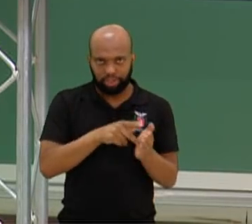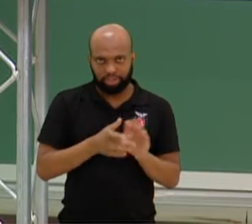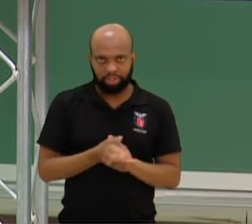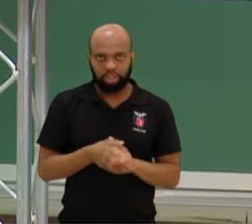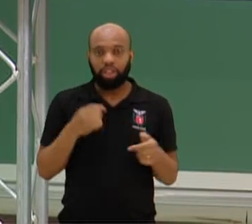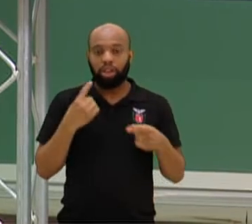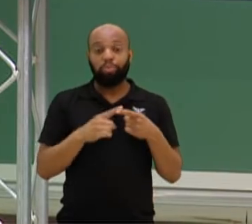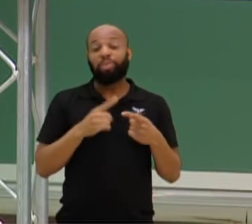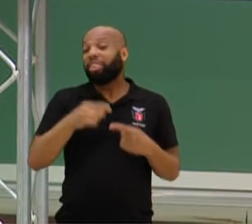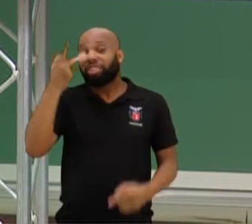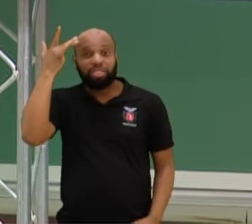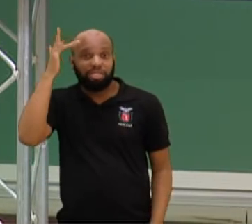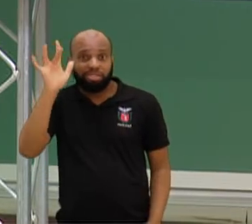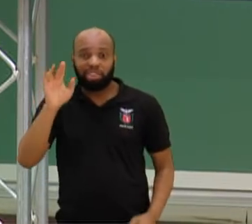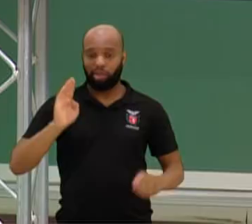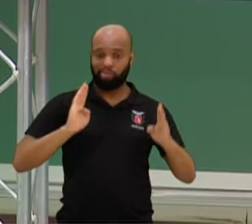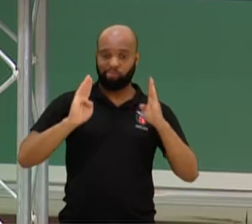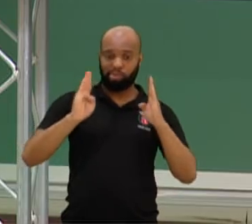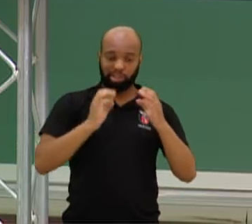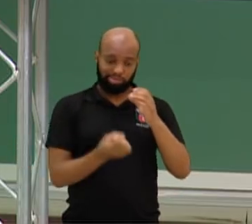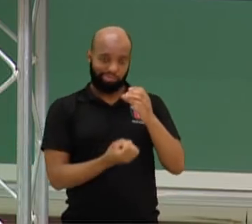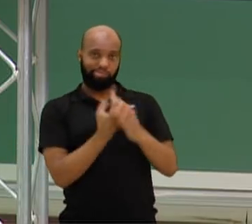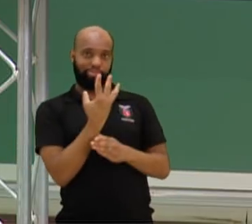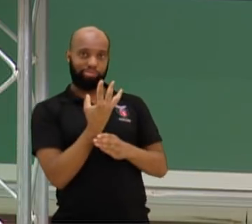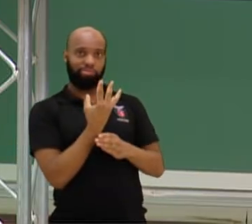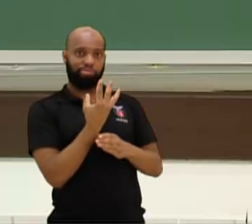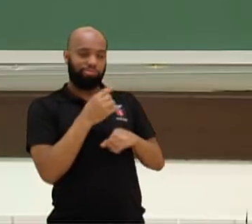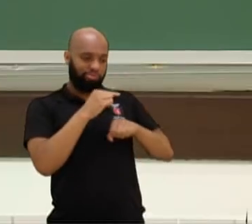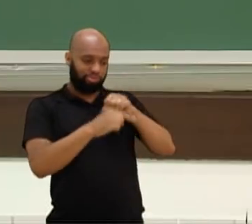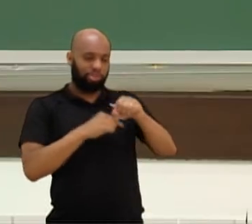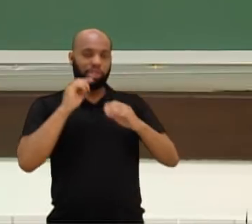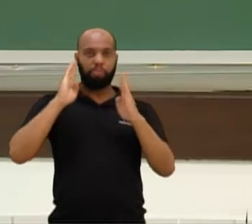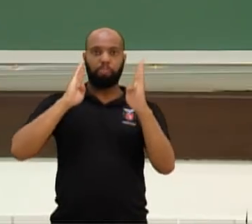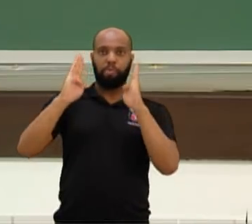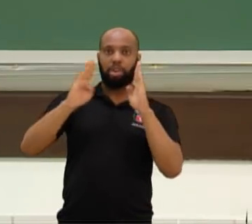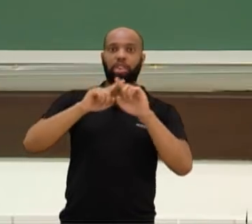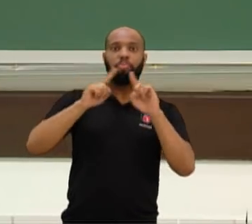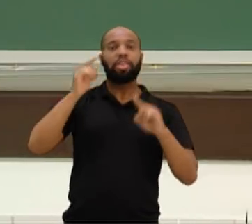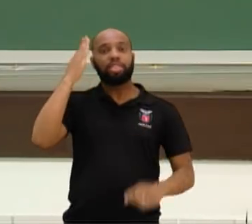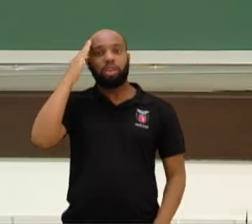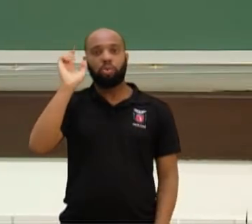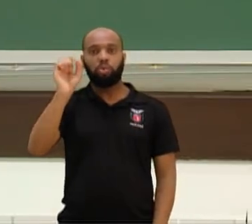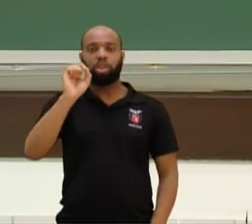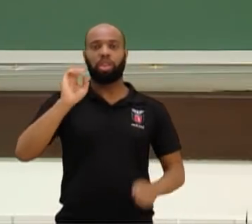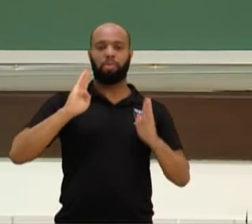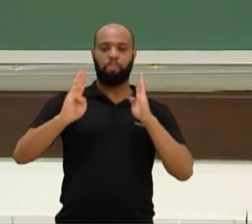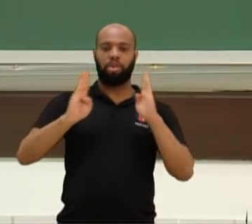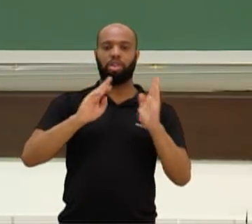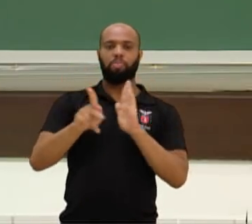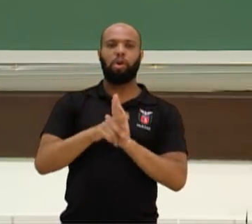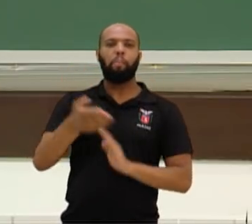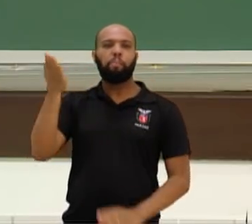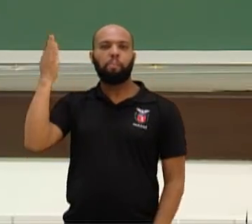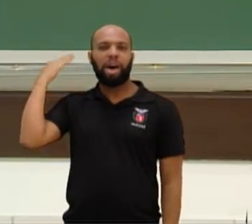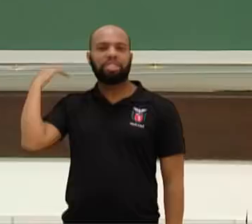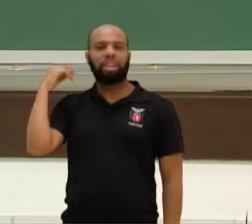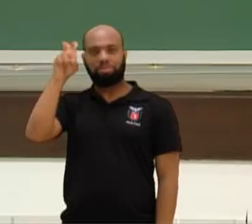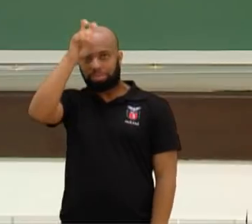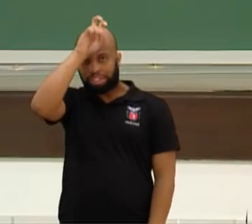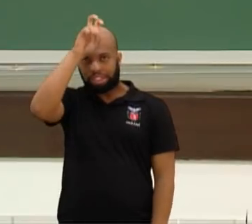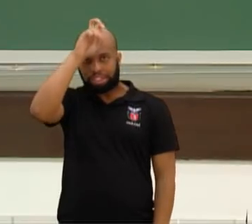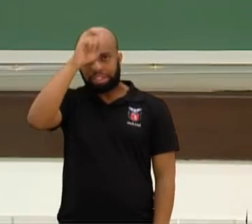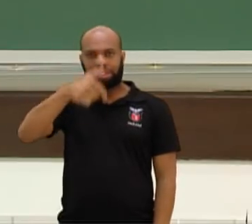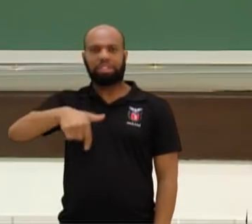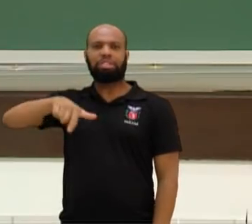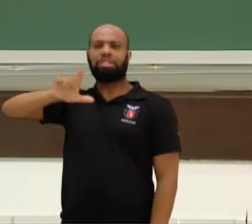se sabe ao certo quando foi que surgiu a roda na história da humanidade. O que se sabe é que lá na época dos antigos egípcios, muito